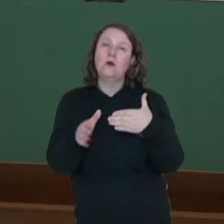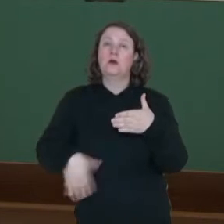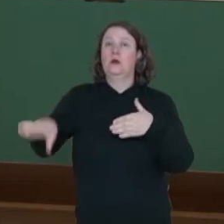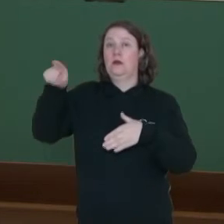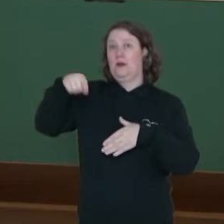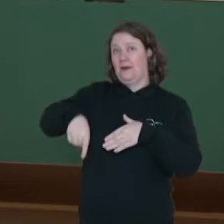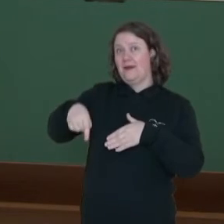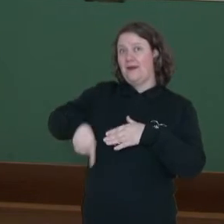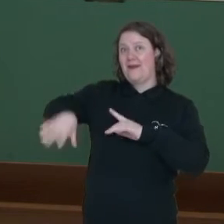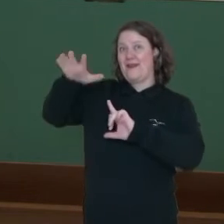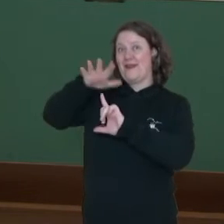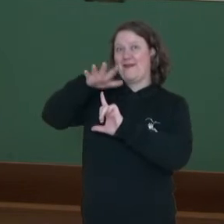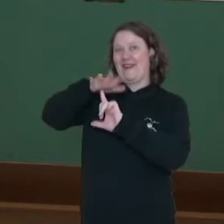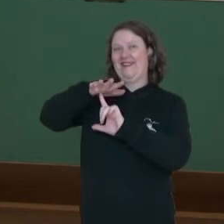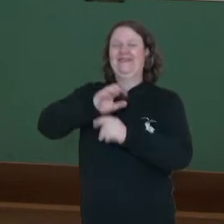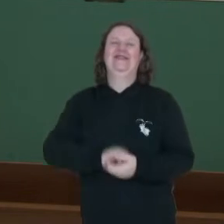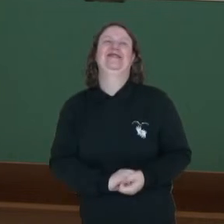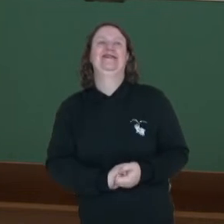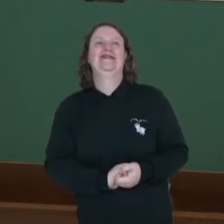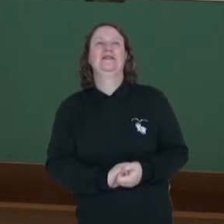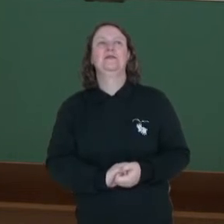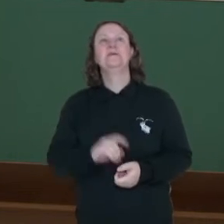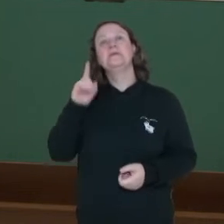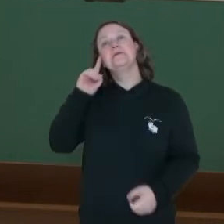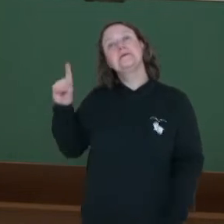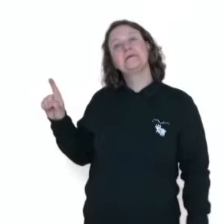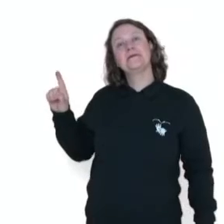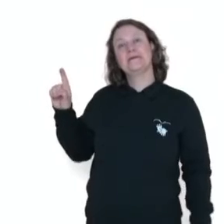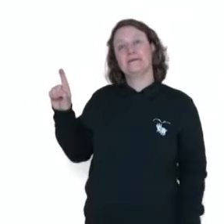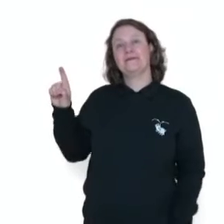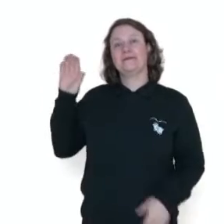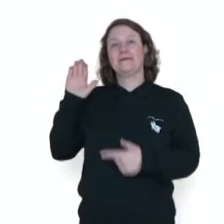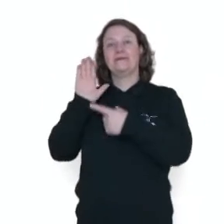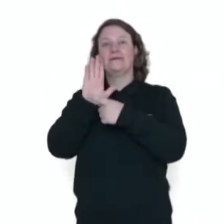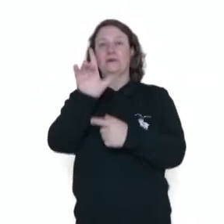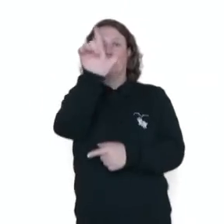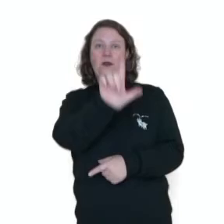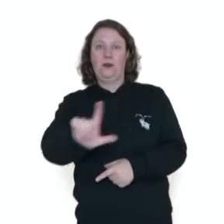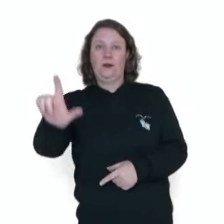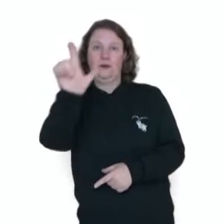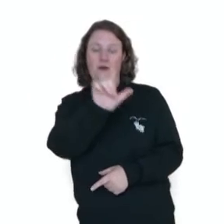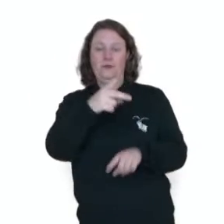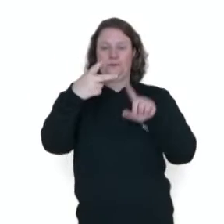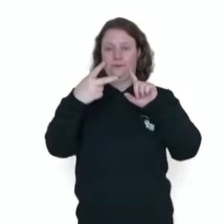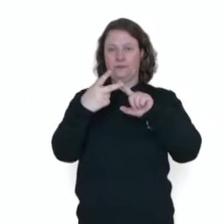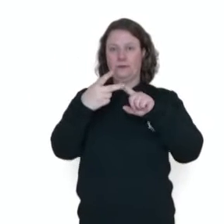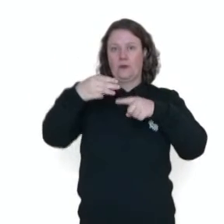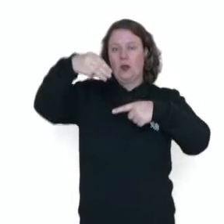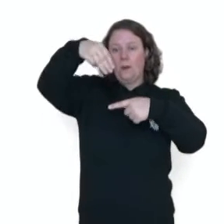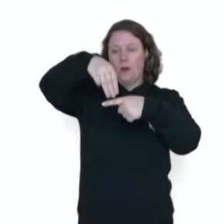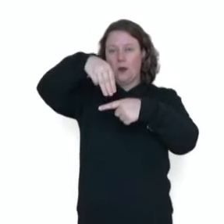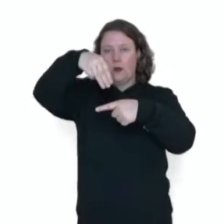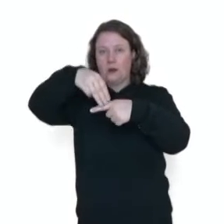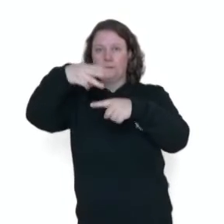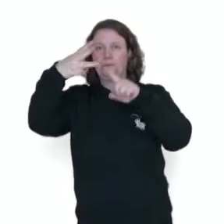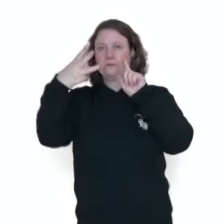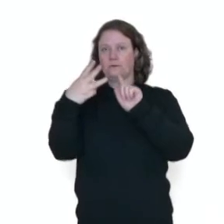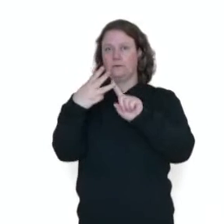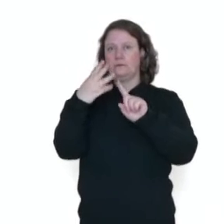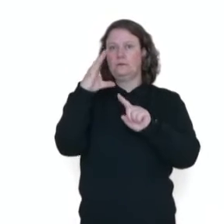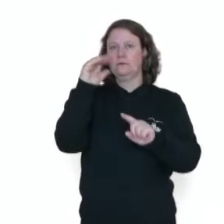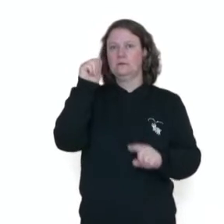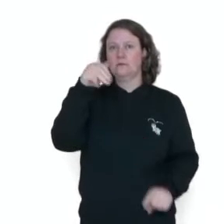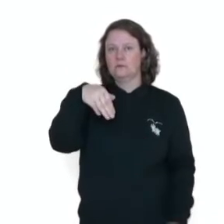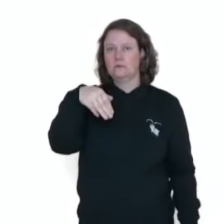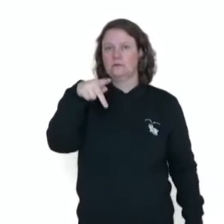do Paraná, né? E trago aqui nessas regiões, olha só, região de Londrina, região de Maringá, Campo Mourão, né,